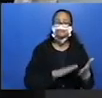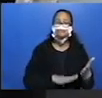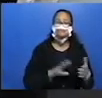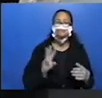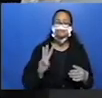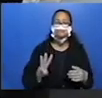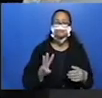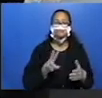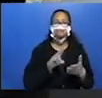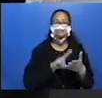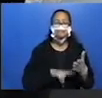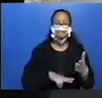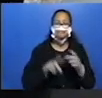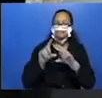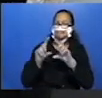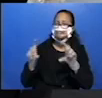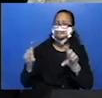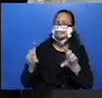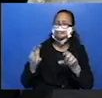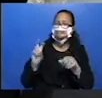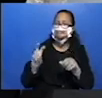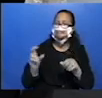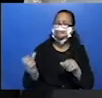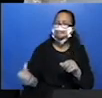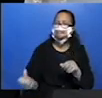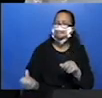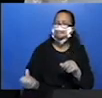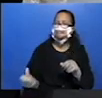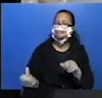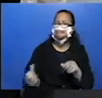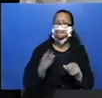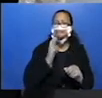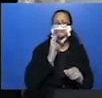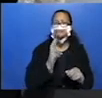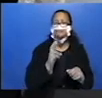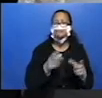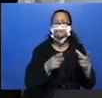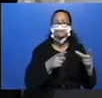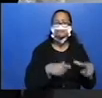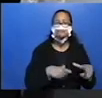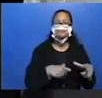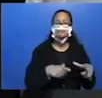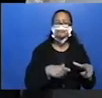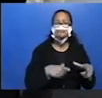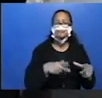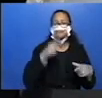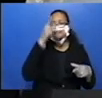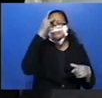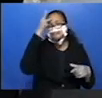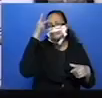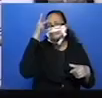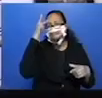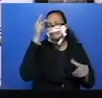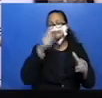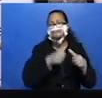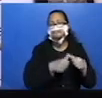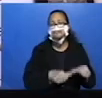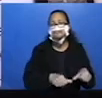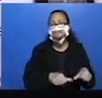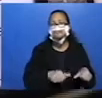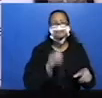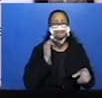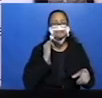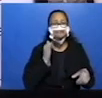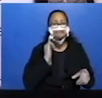os parágrafos 5 e 6. Responda, em que local os visitantes estavam quando o narrador ouviu